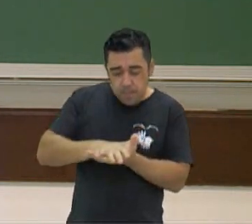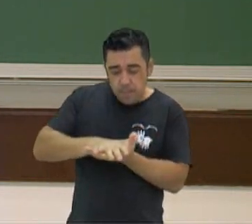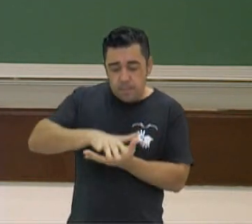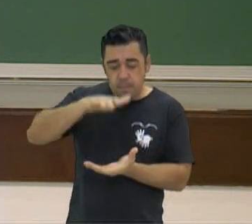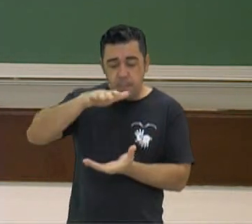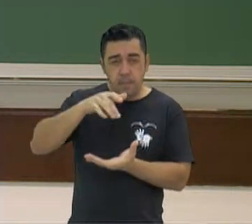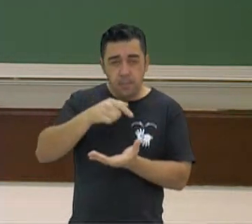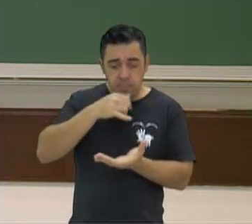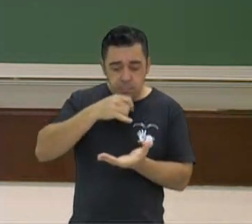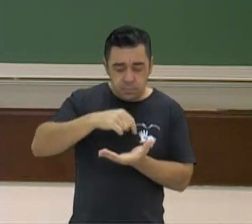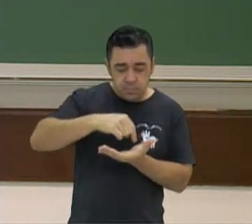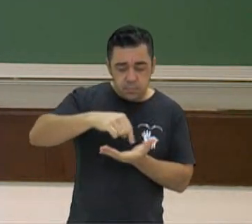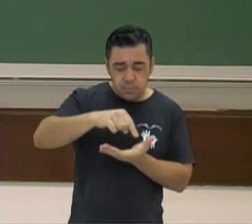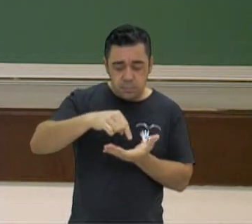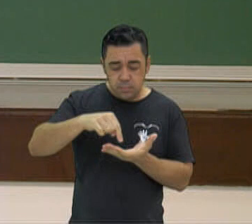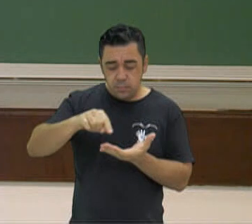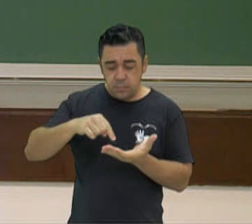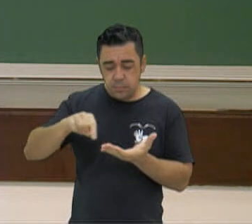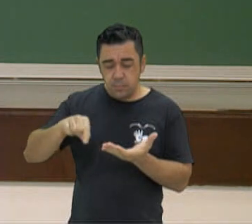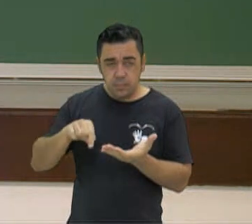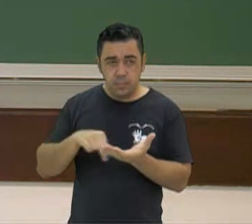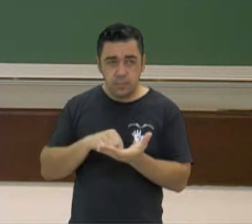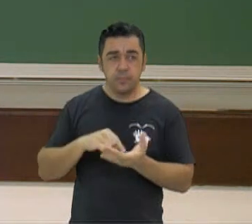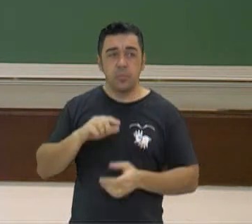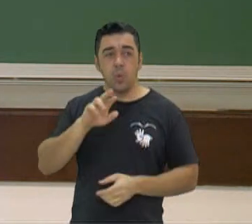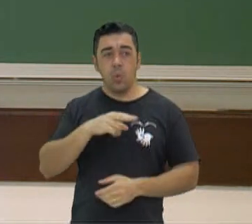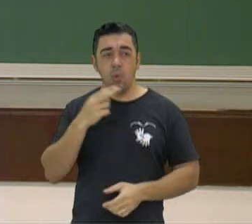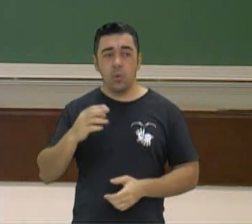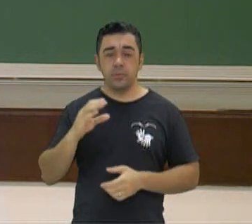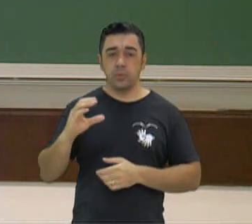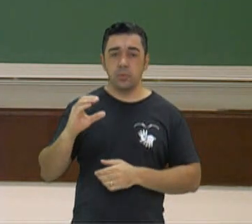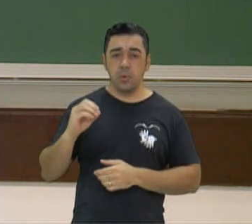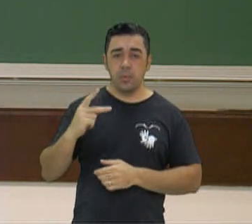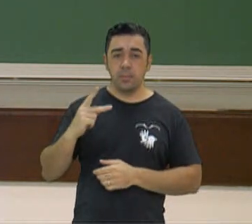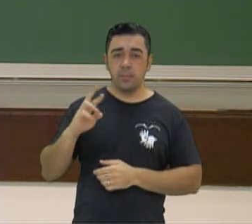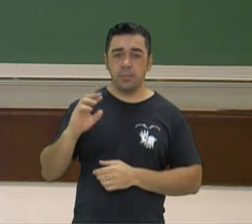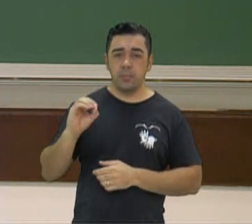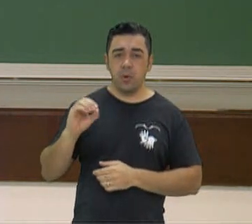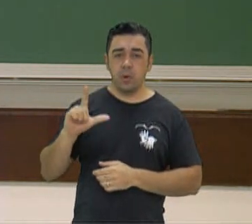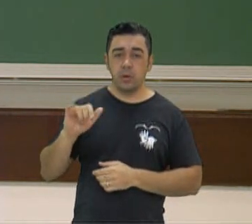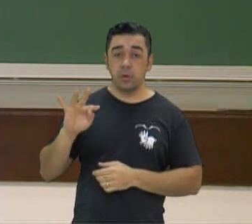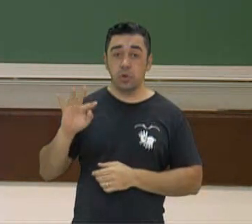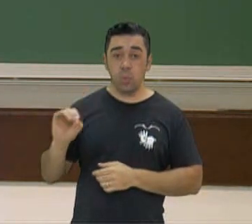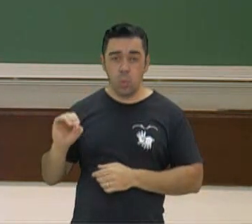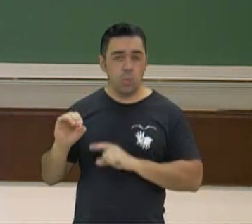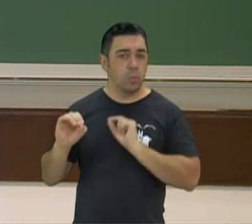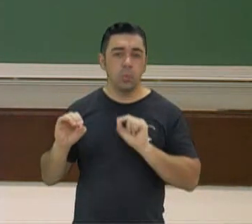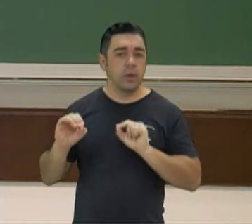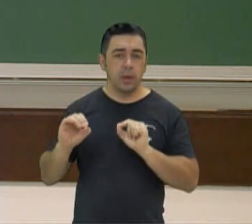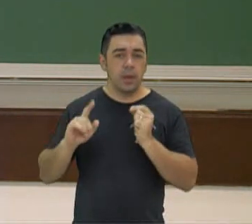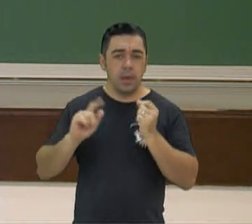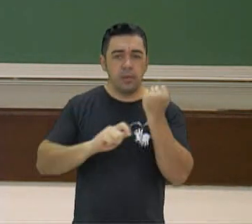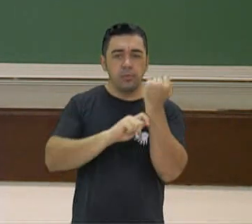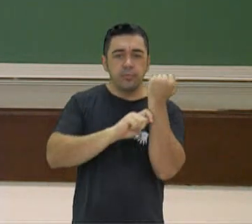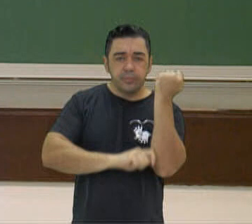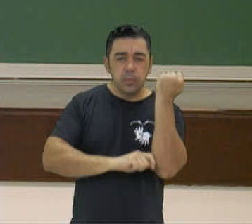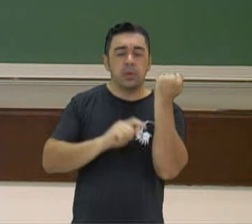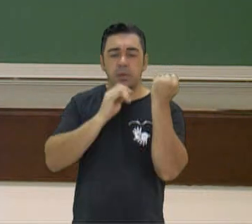essa imagem, por exemplo, aqui é um coprólito. O que é isso? São fezes de animais, né? Que ficaram, então, que viraram